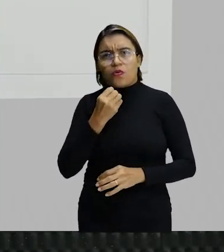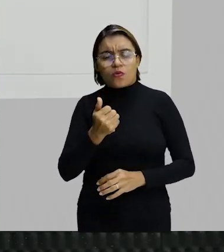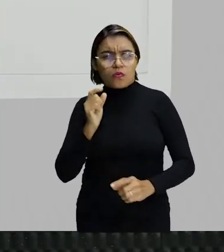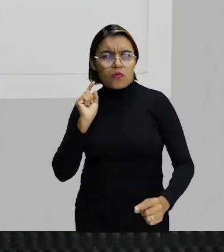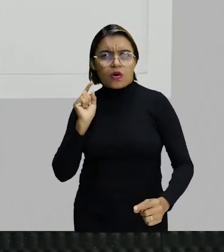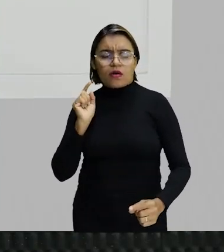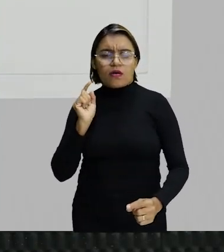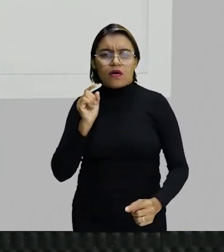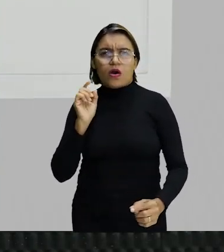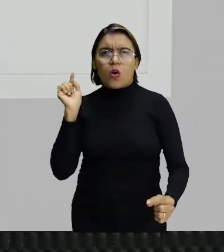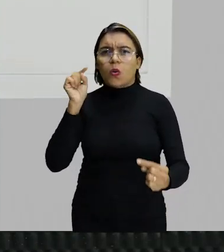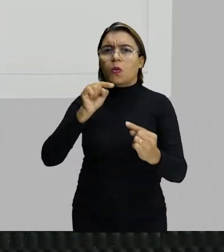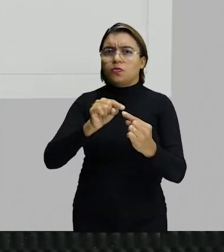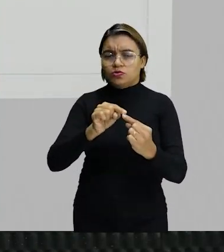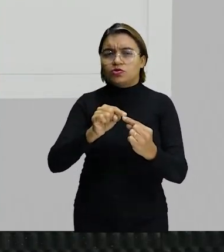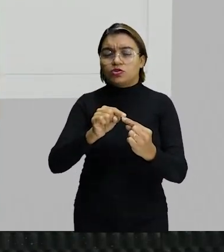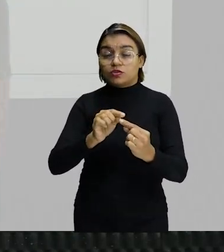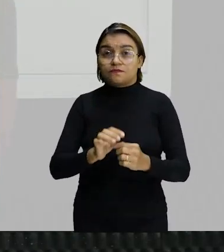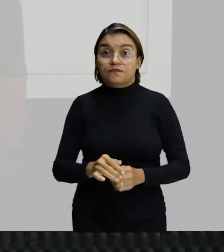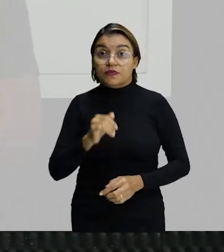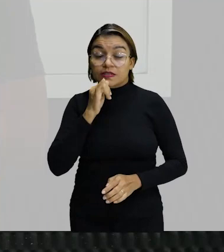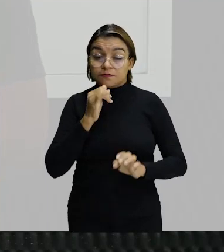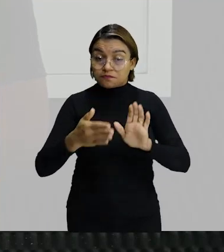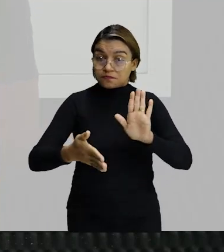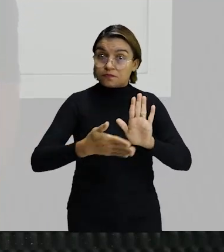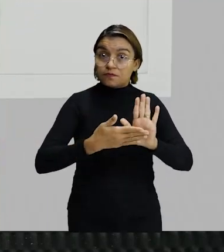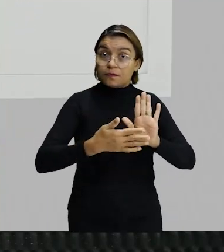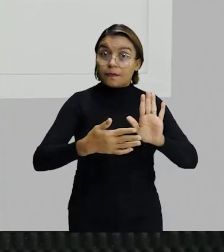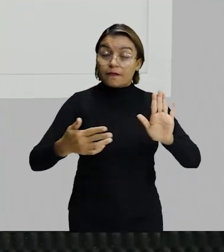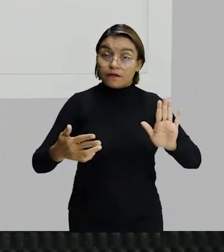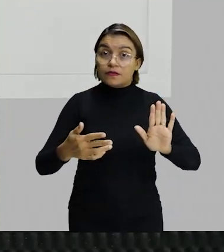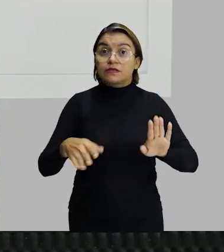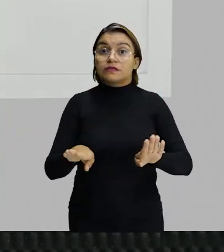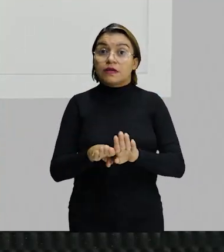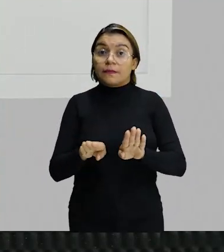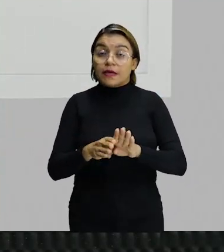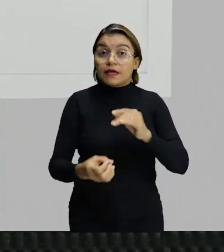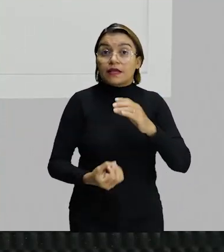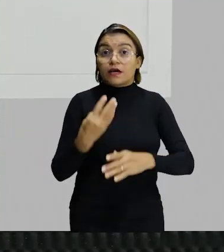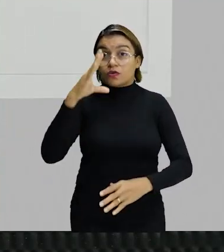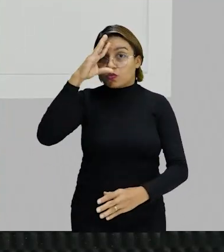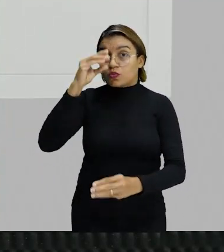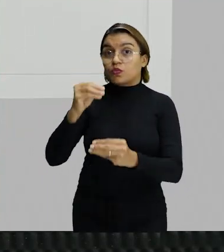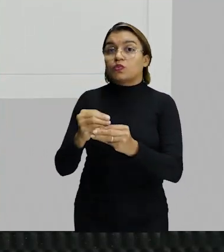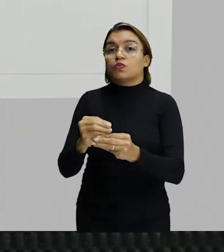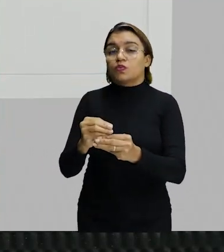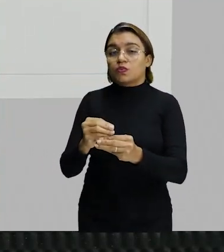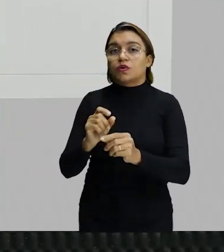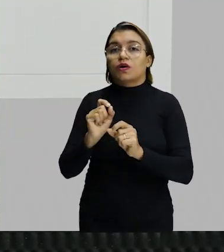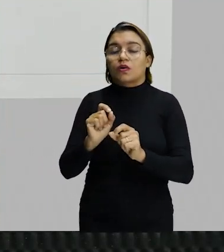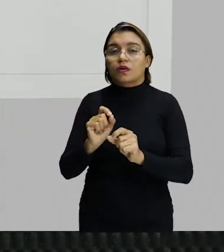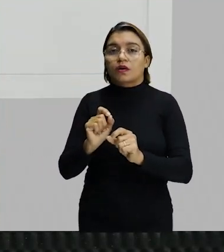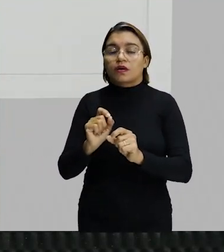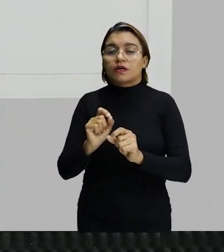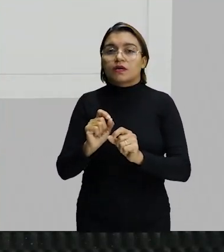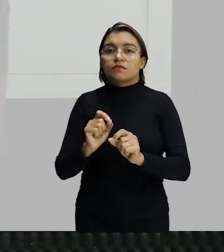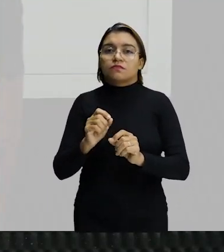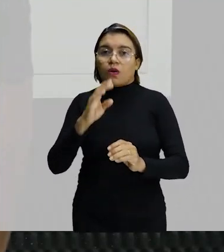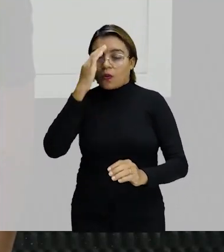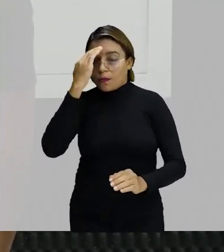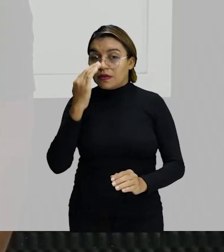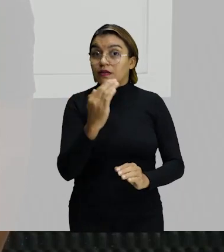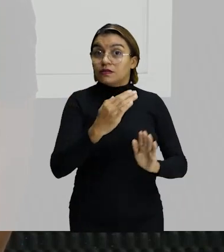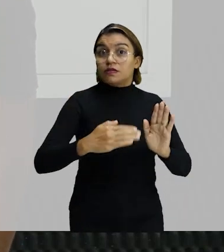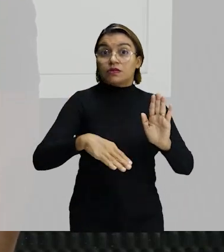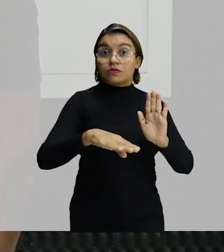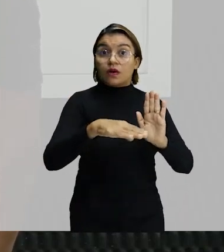objetiva. As proposições gerando conclusões. Essas conclusões obedecendo às proposições e,